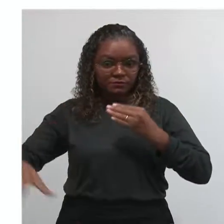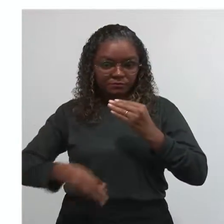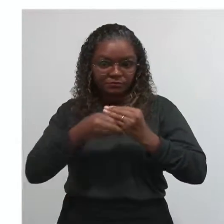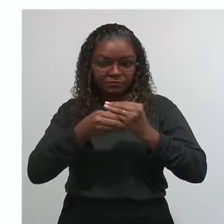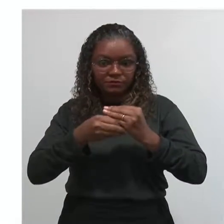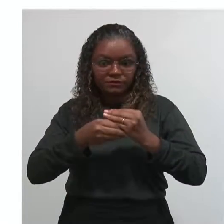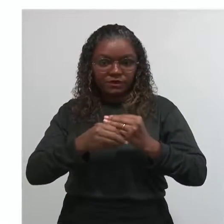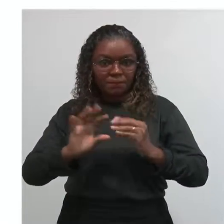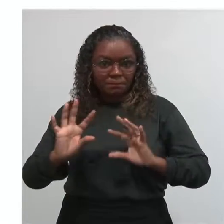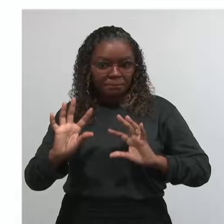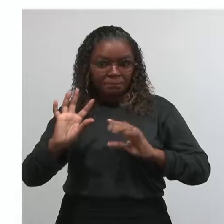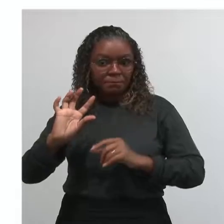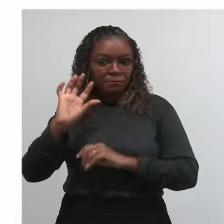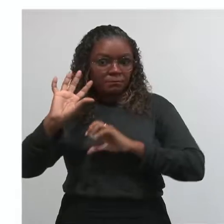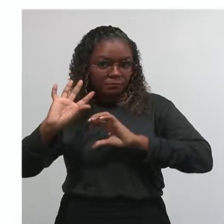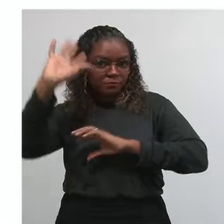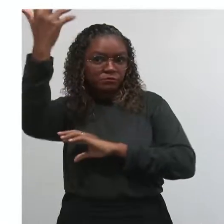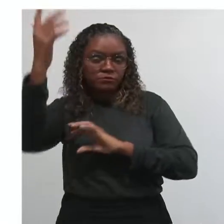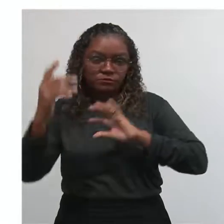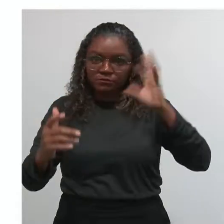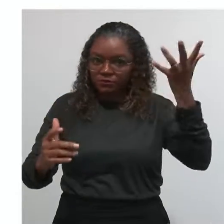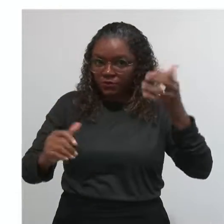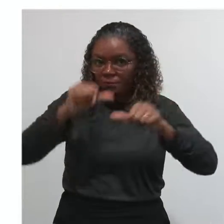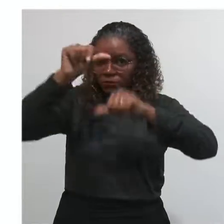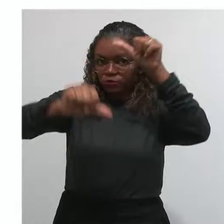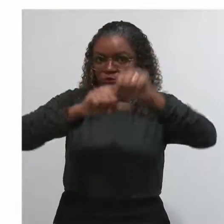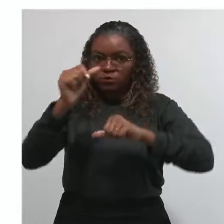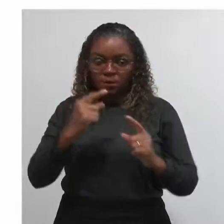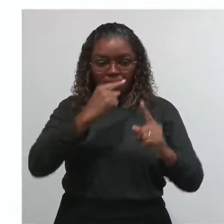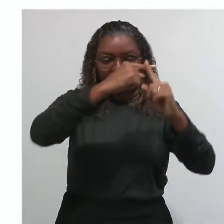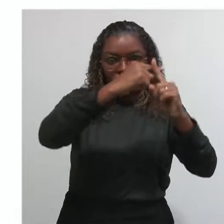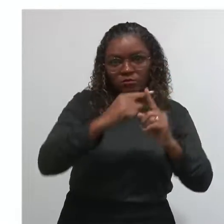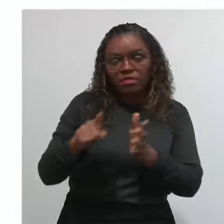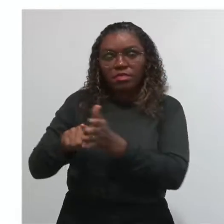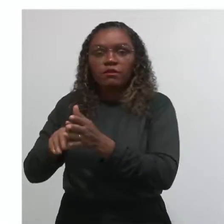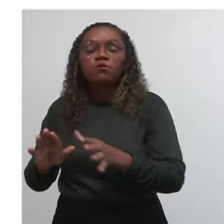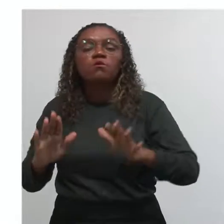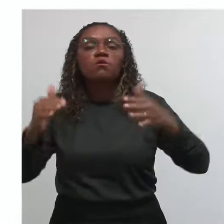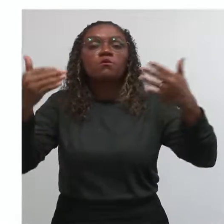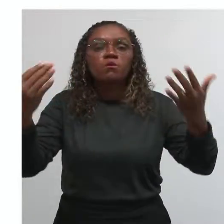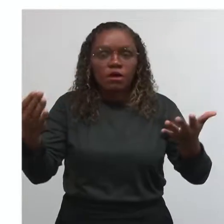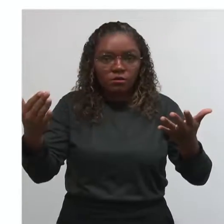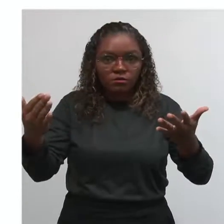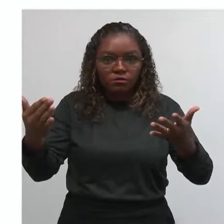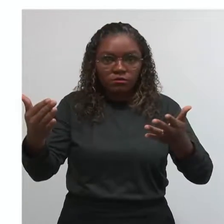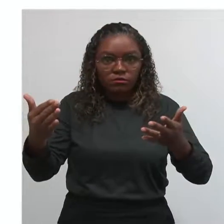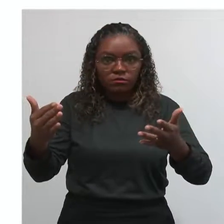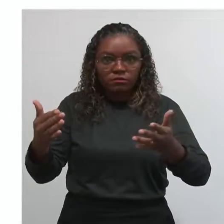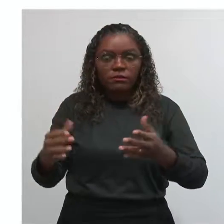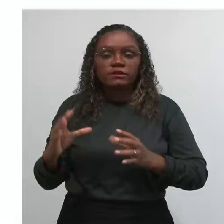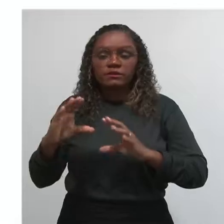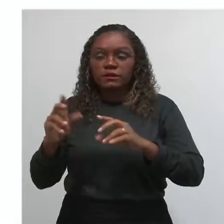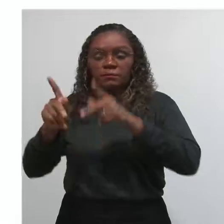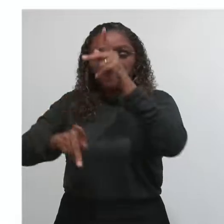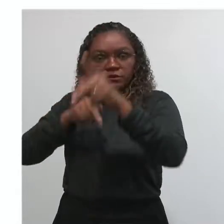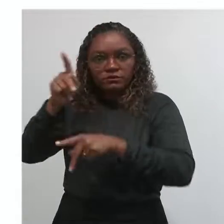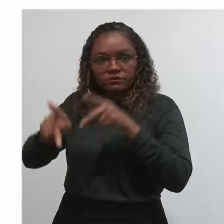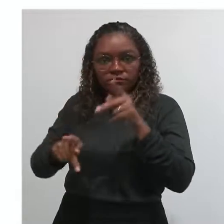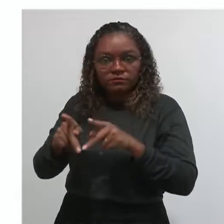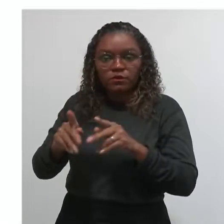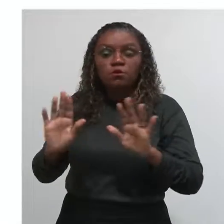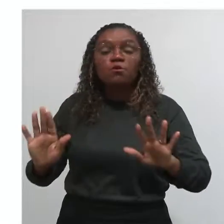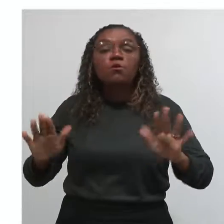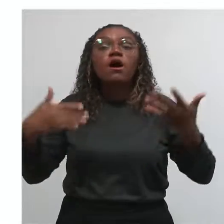trouxe mudanças positivas ou negativas para as condições prévias da população? Quais os